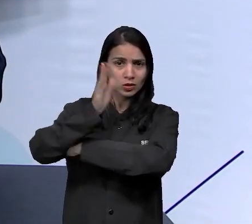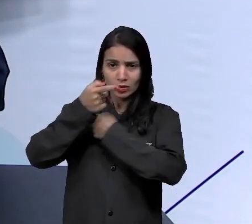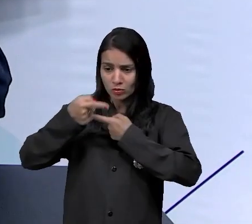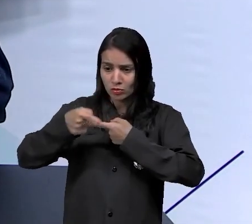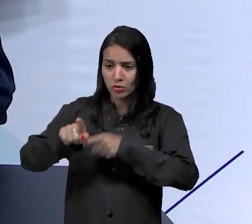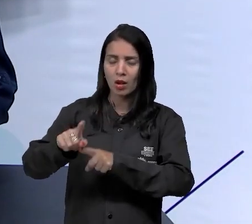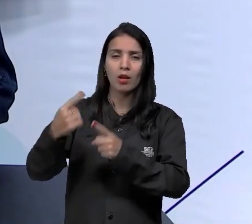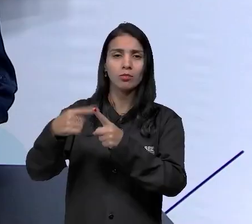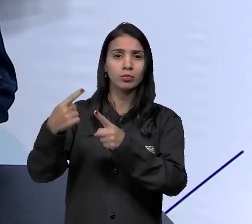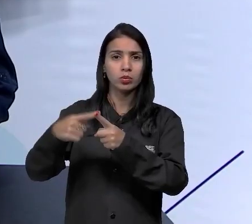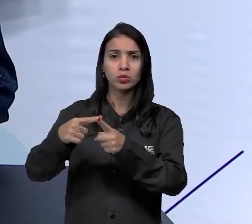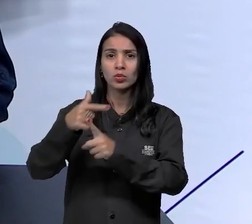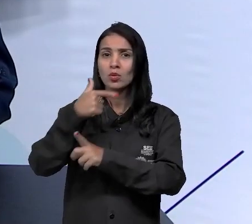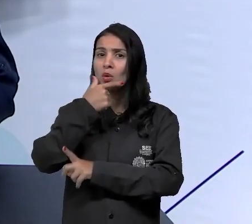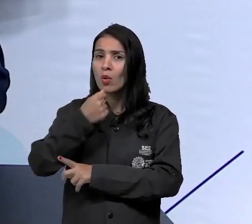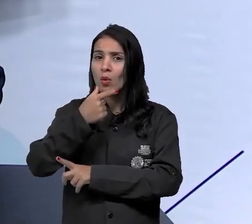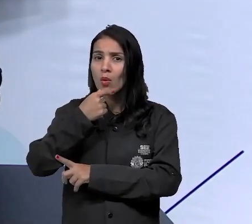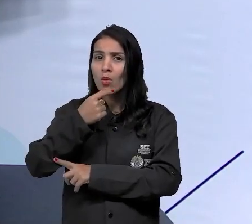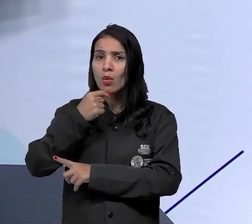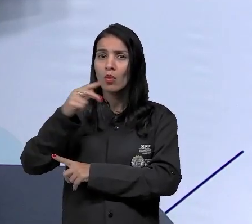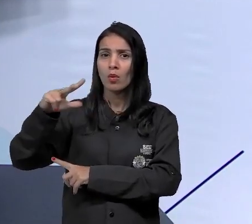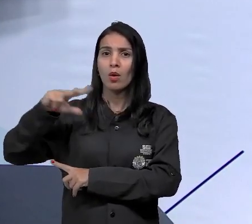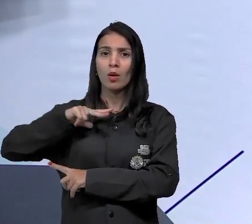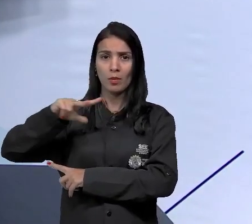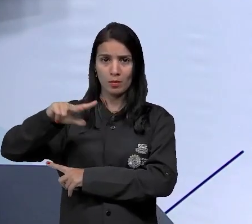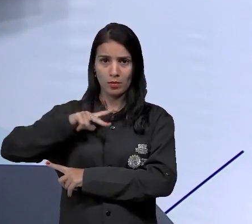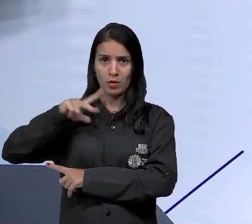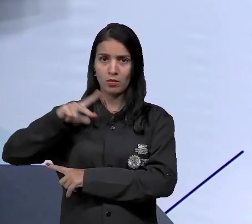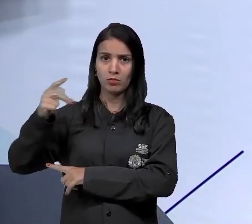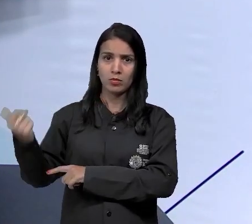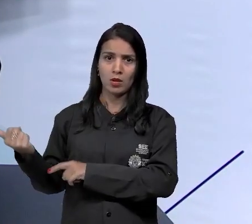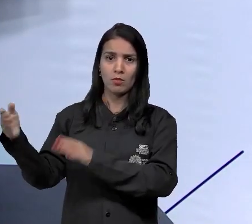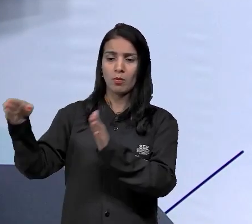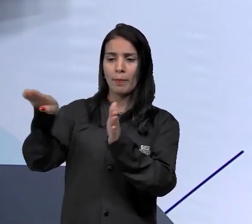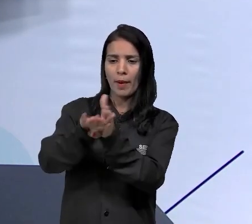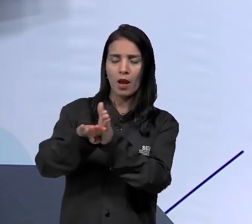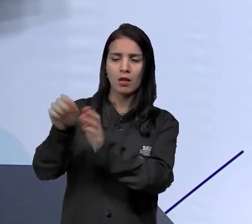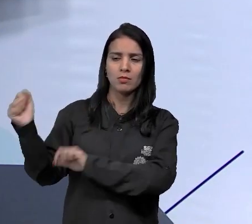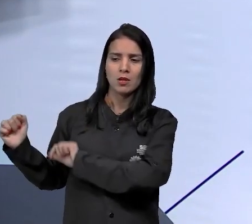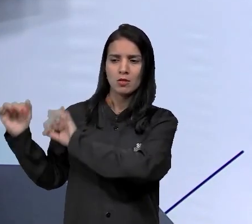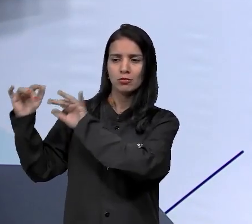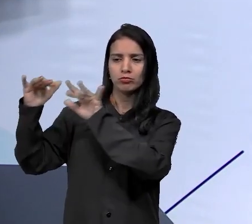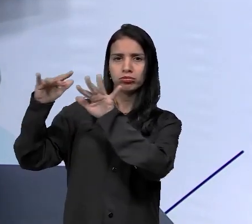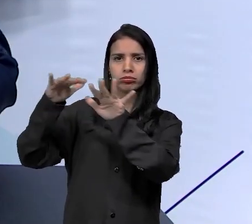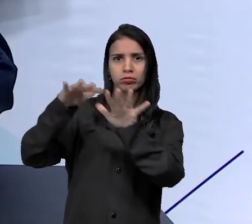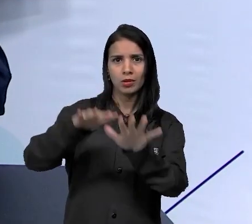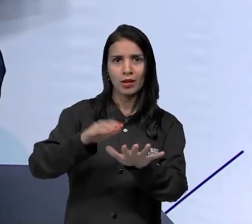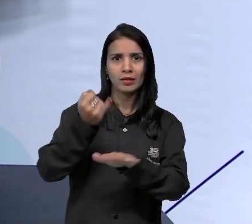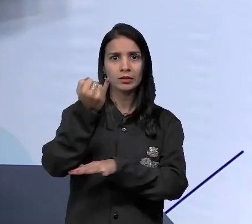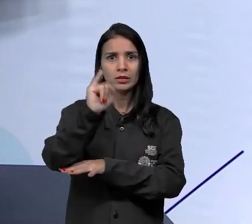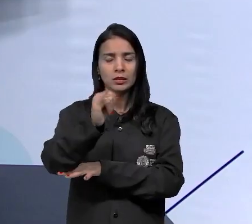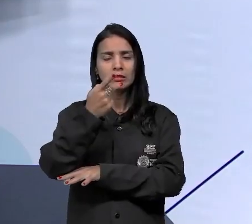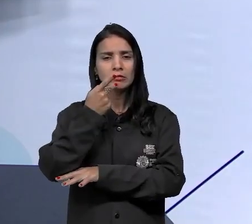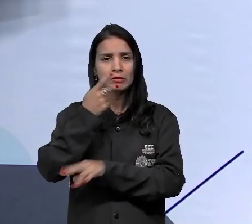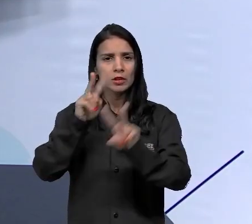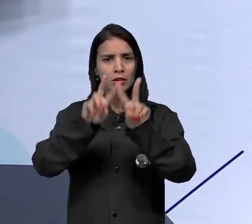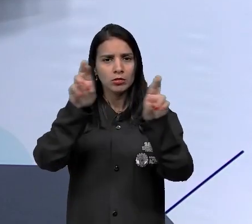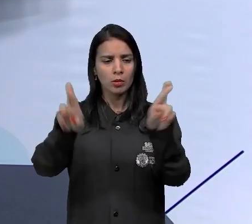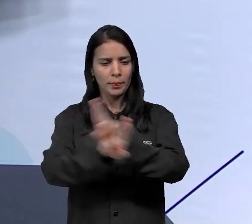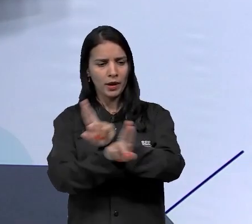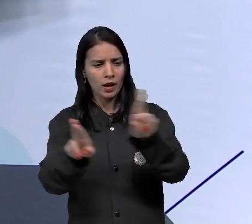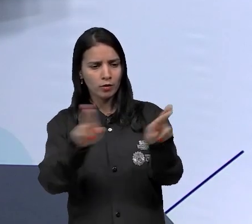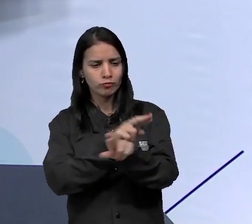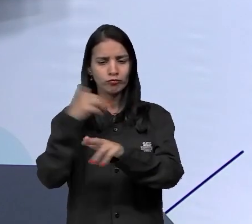a chegada dos portugueses. Então, quando a gente fala das ações antrópicas, quando a gente fala de devastação dos